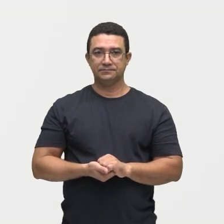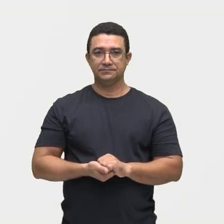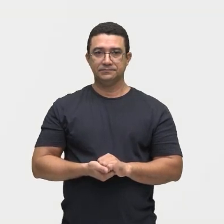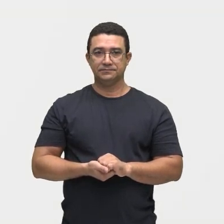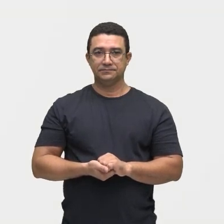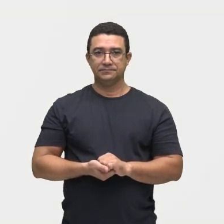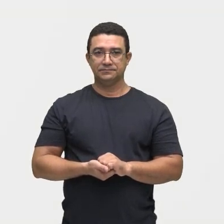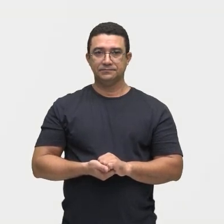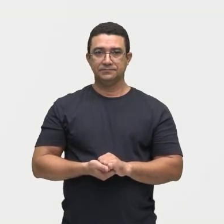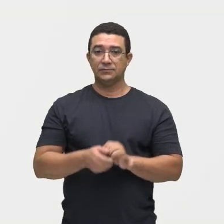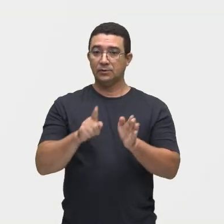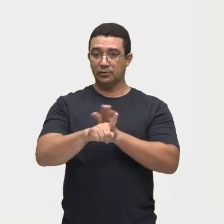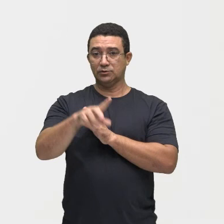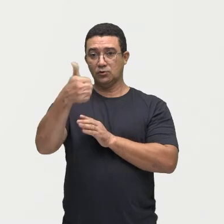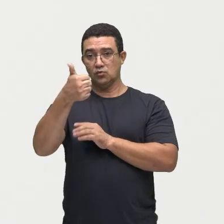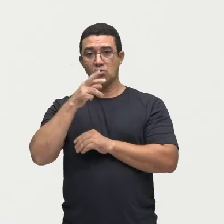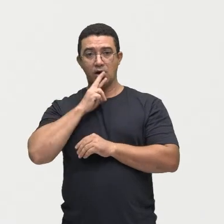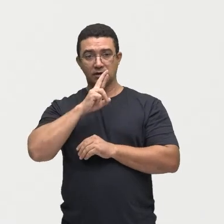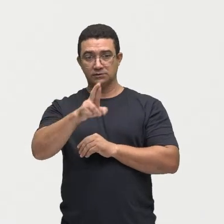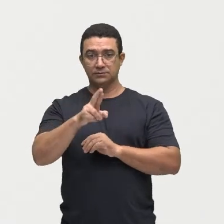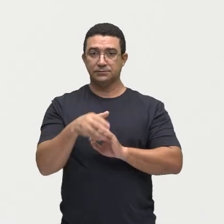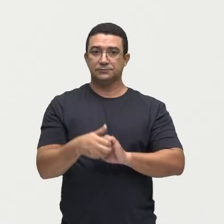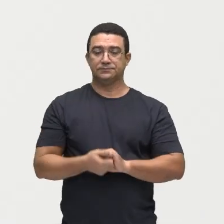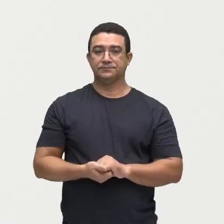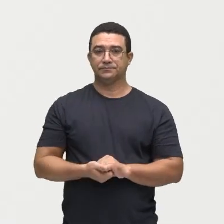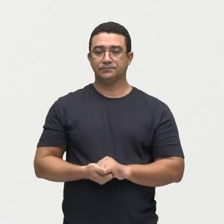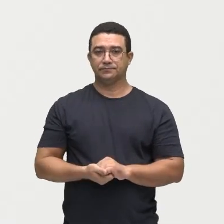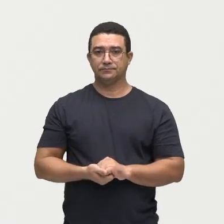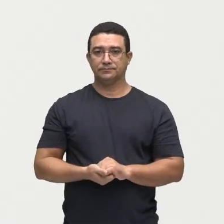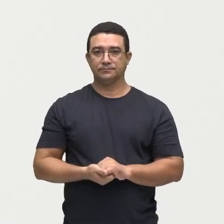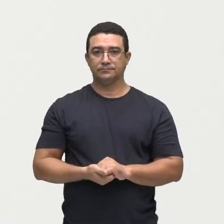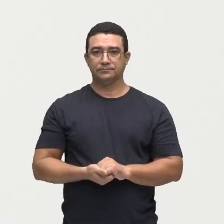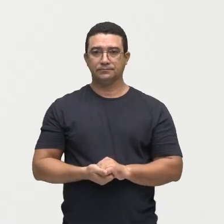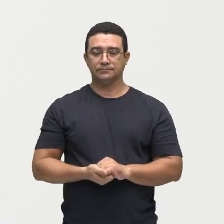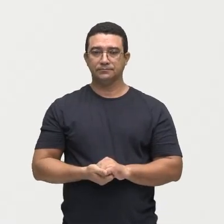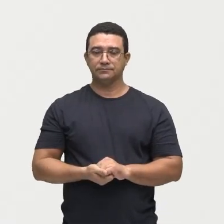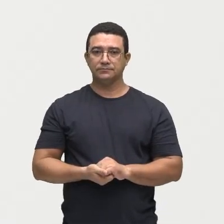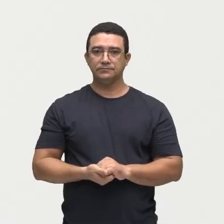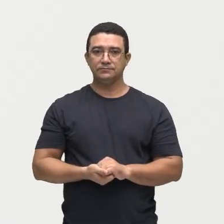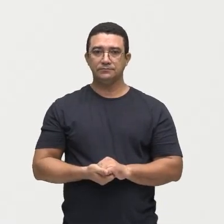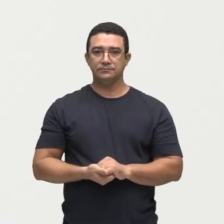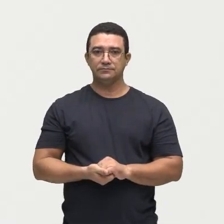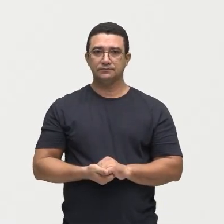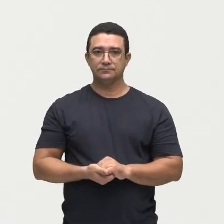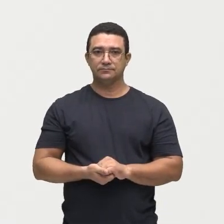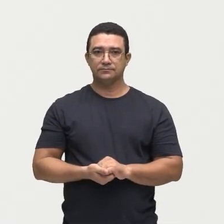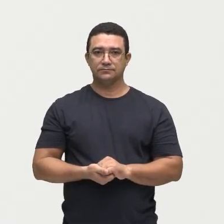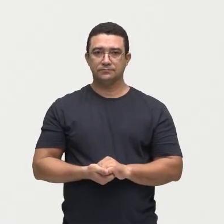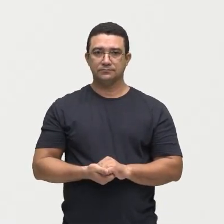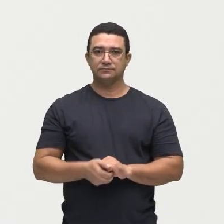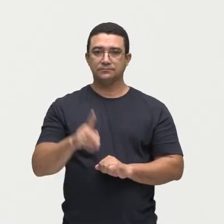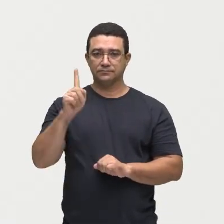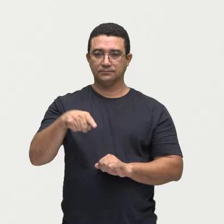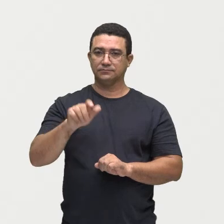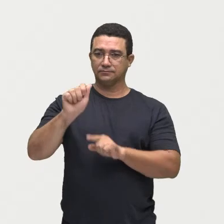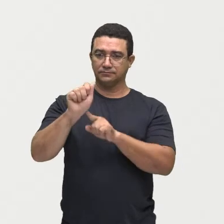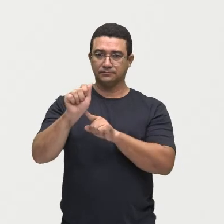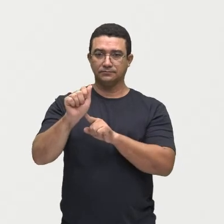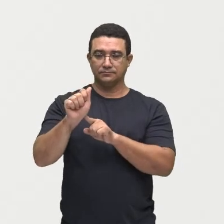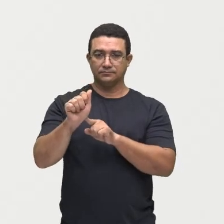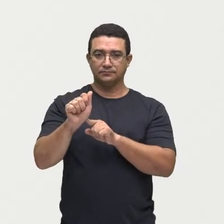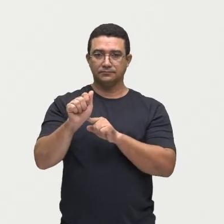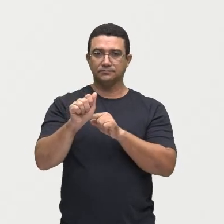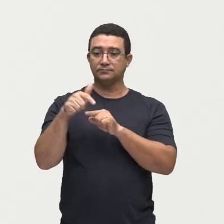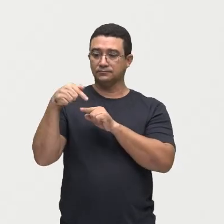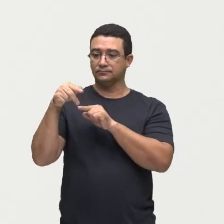o gabarito, olha só a questão 1. Quem não conseguiu fazer, este é o momento. Alternativa A, o pronome relativo